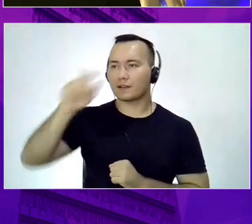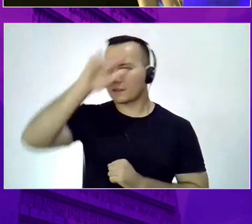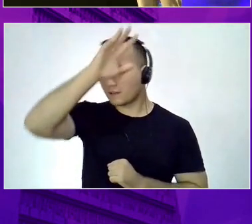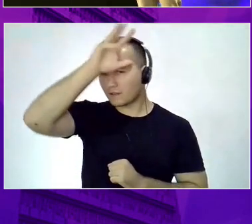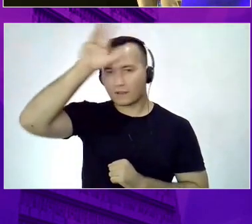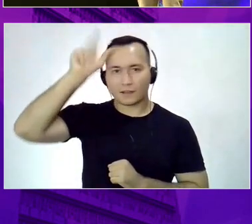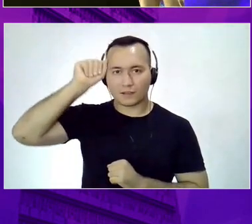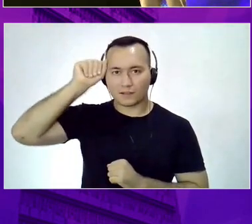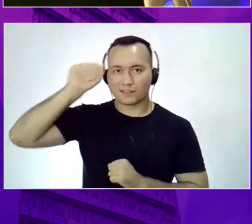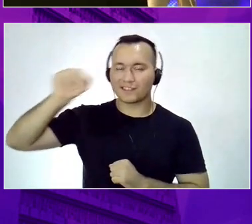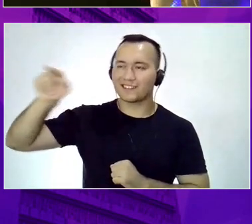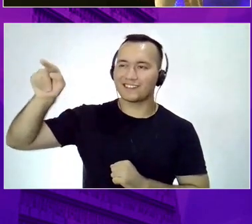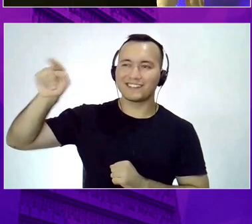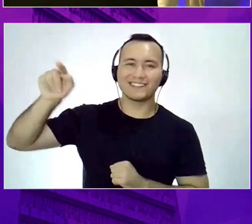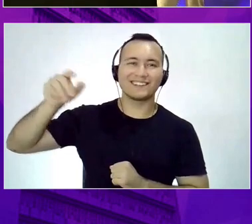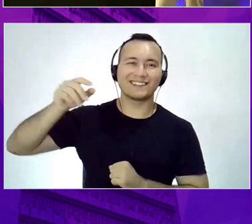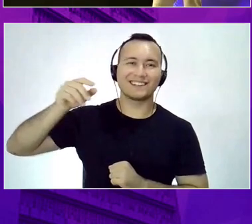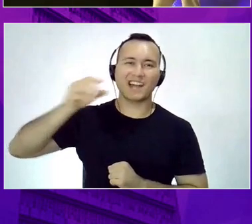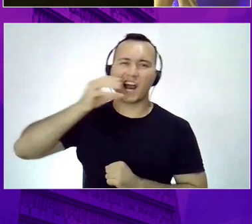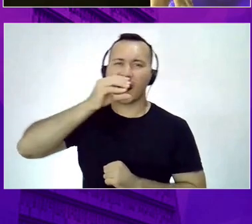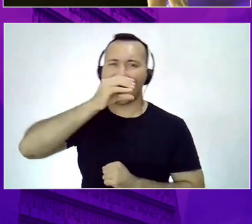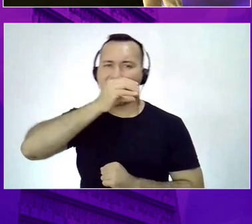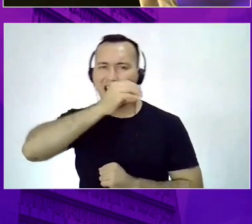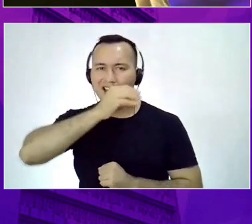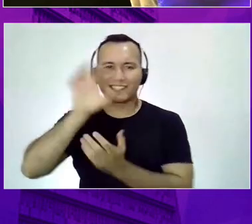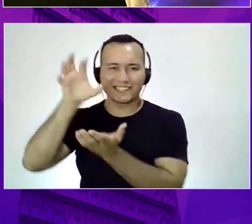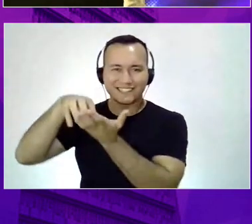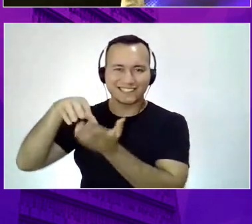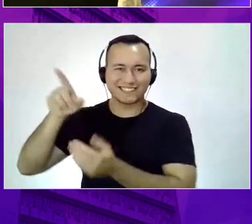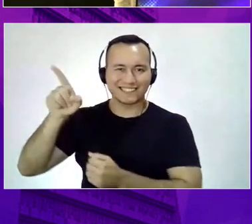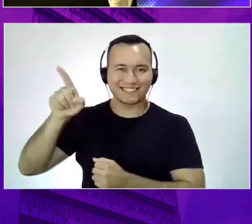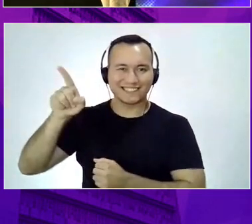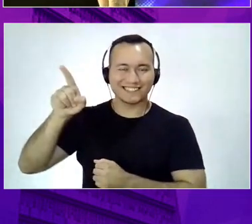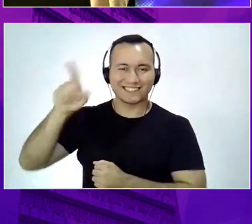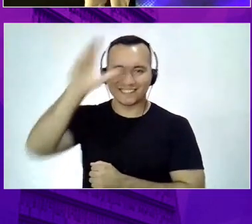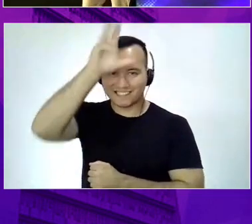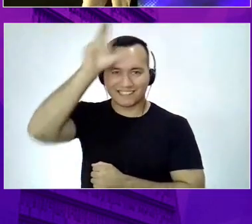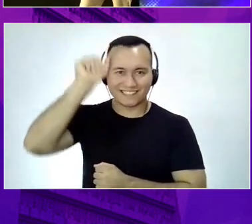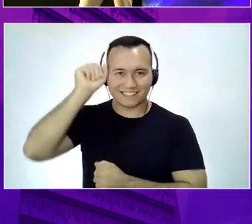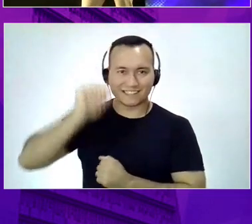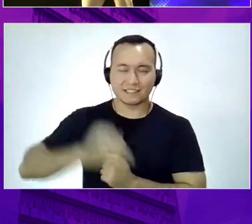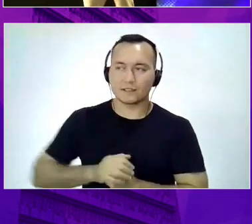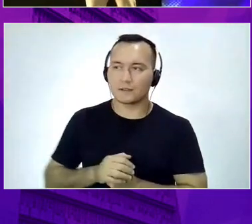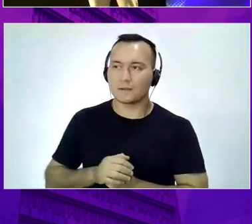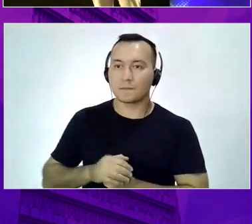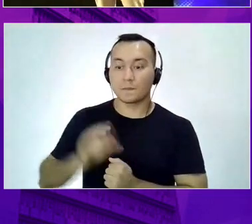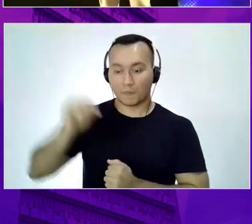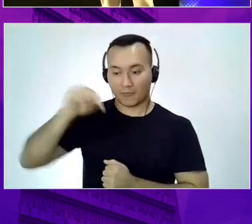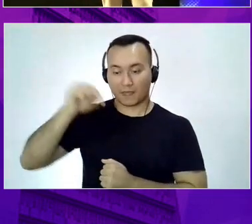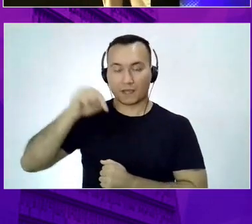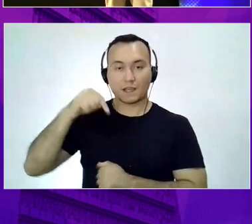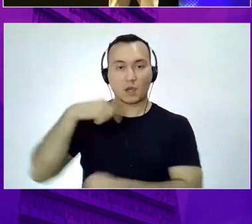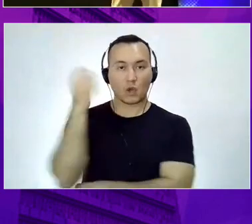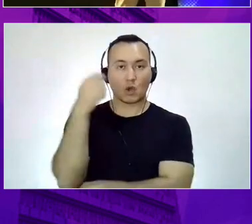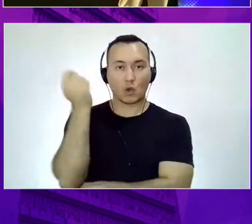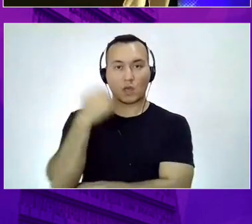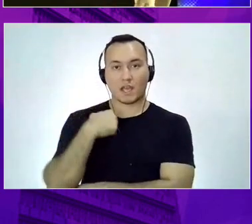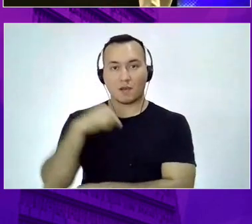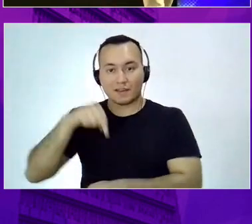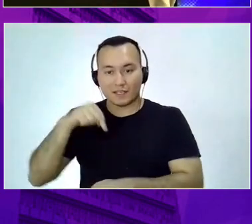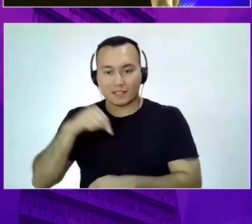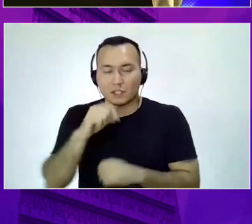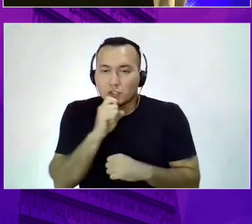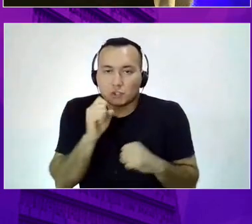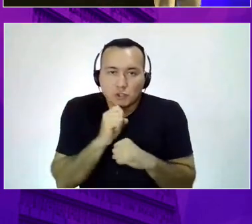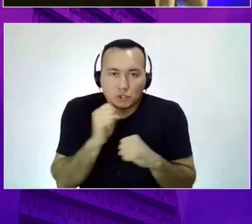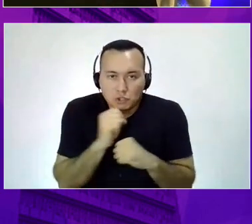Grande do Sul. Só para dar exemplo para vocês. E aí, como é que a gente faz para gerar coesão entre essa galera? Como é que a gente faz para dar um objetivo para todo